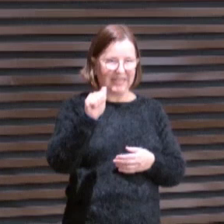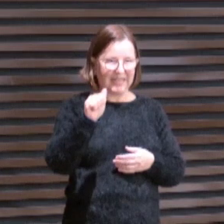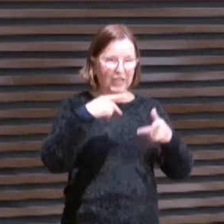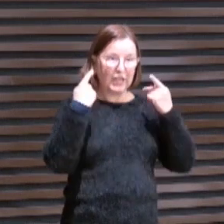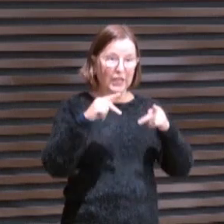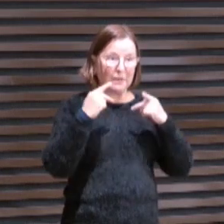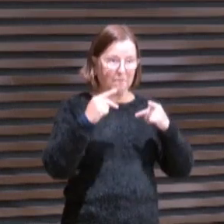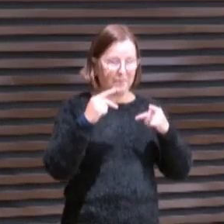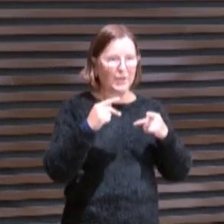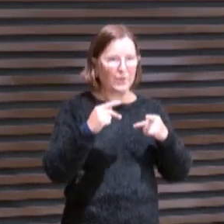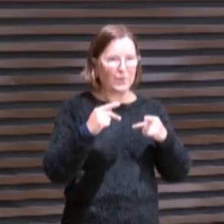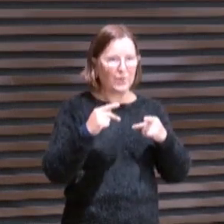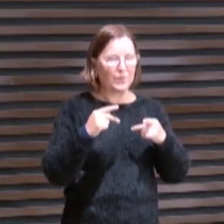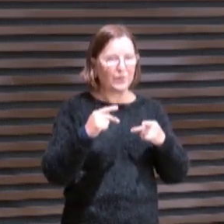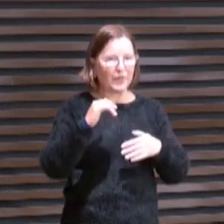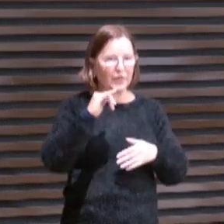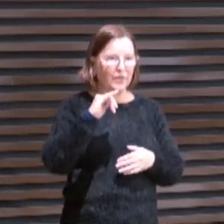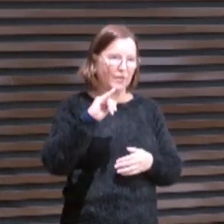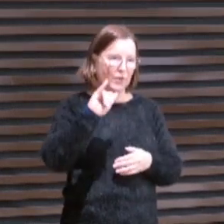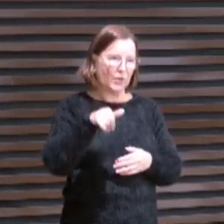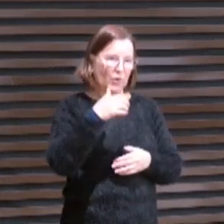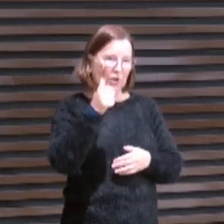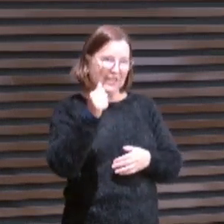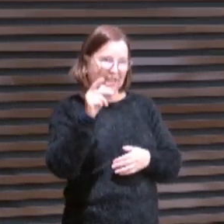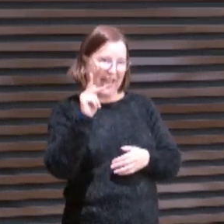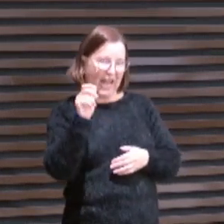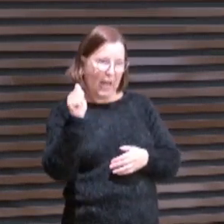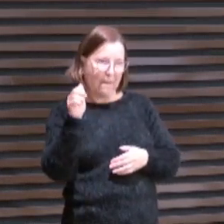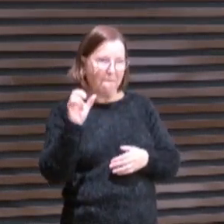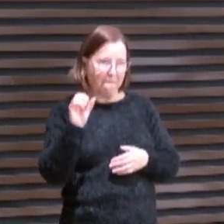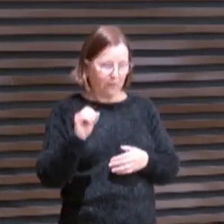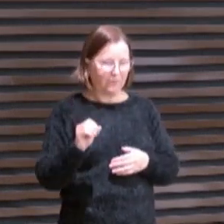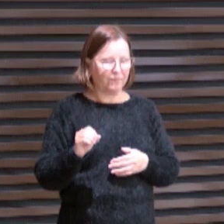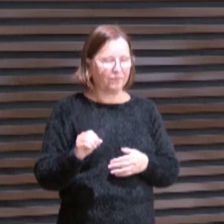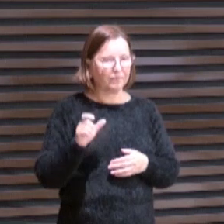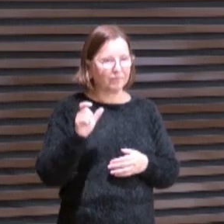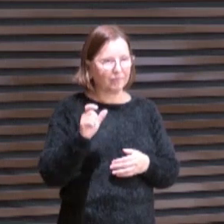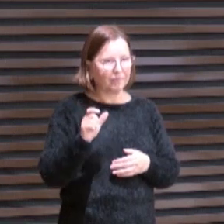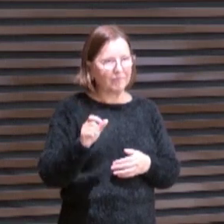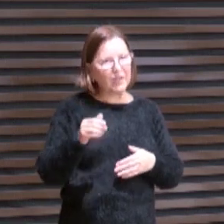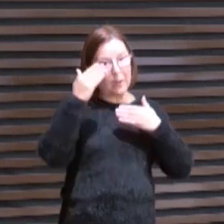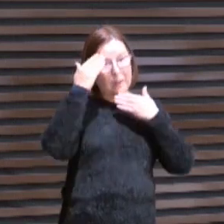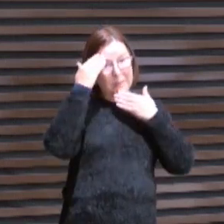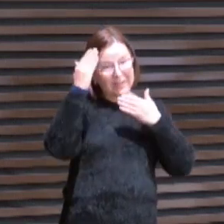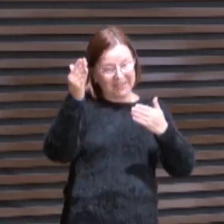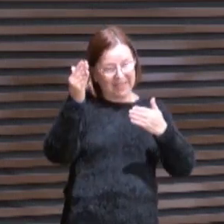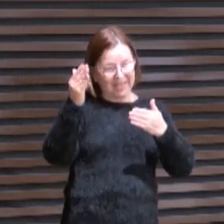A palavra arigato do Japão é uma palavra de origem